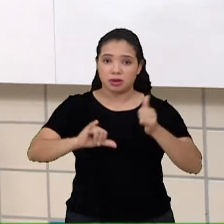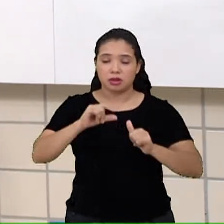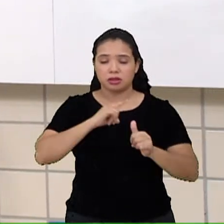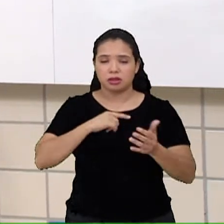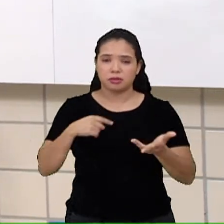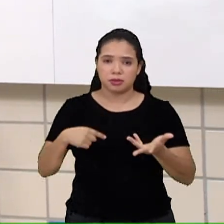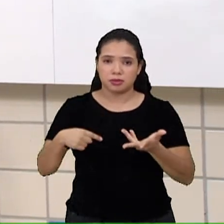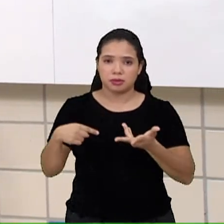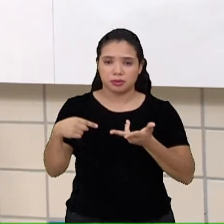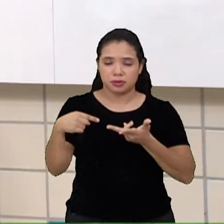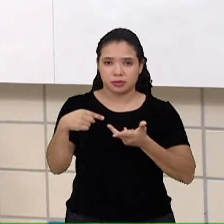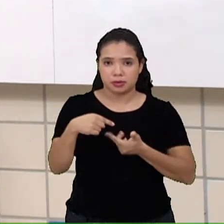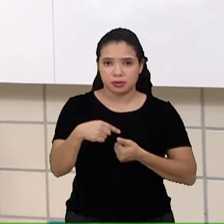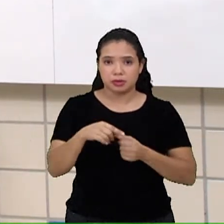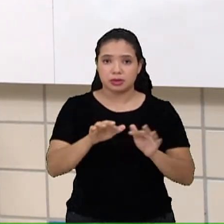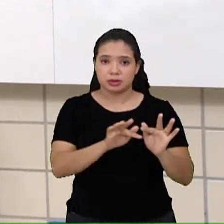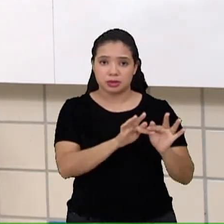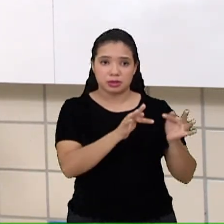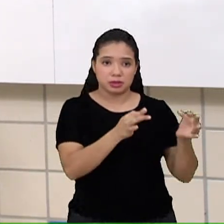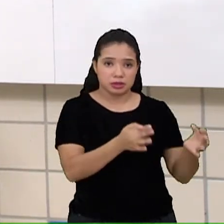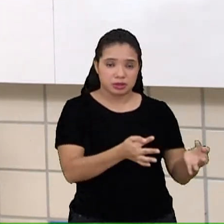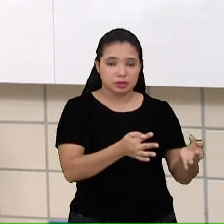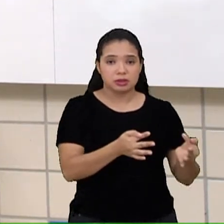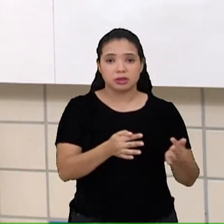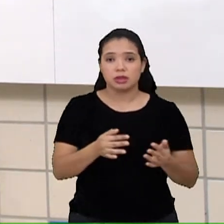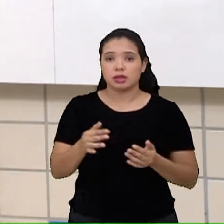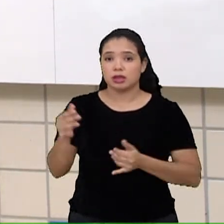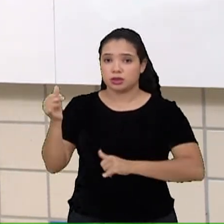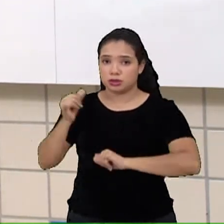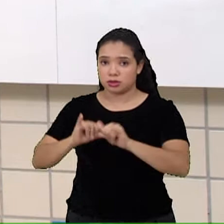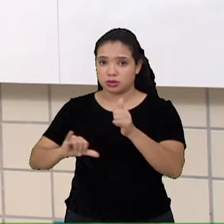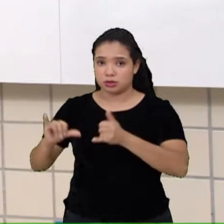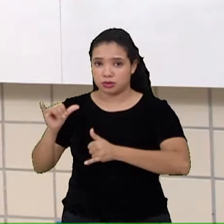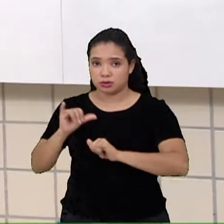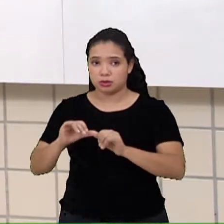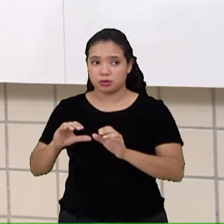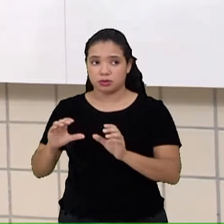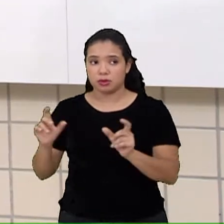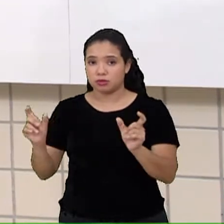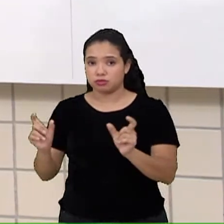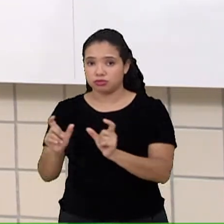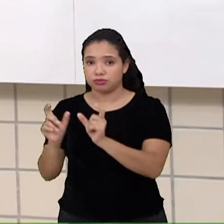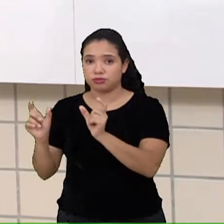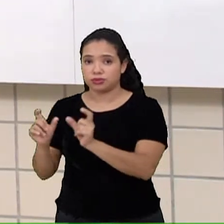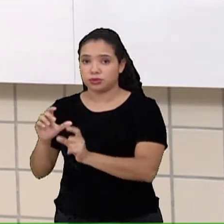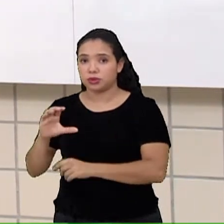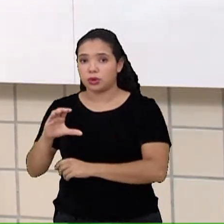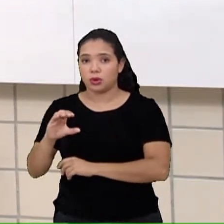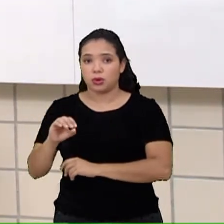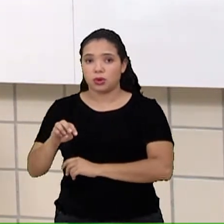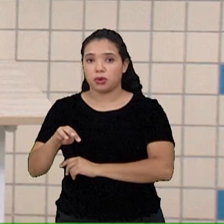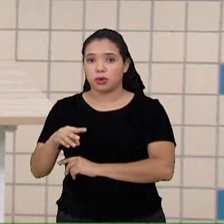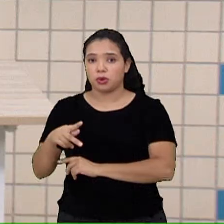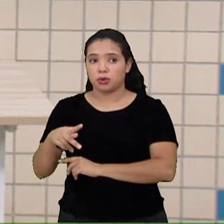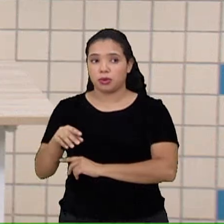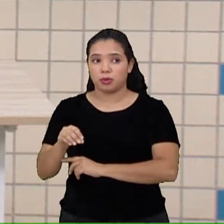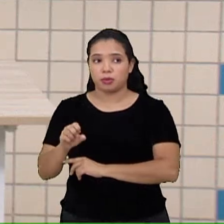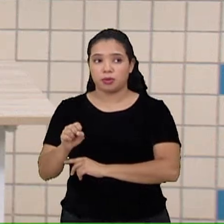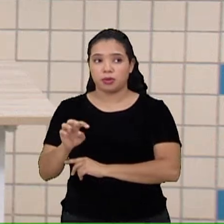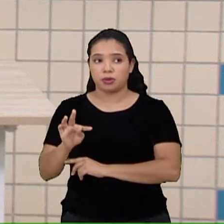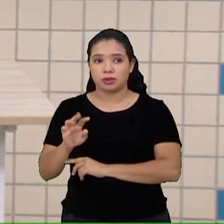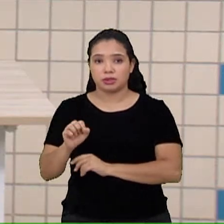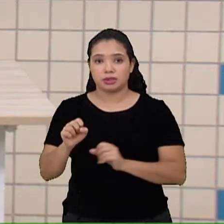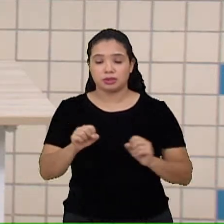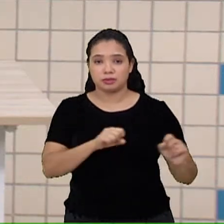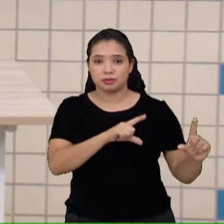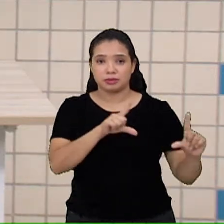substâncias químicas simples e substâncias químicas compostas, tá? Na tela de vocês,